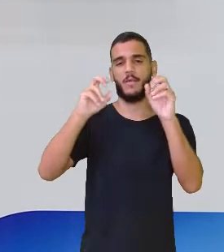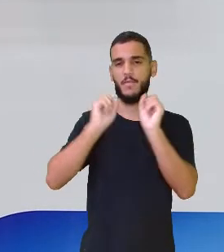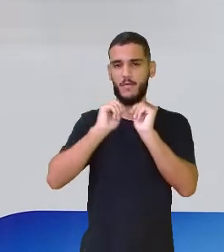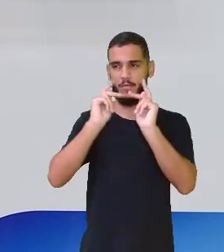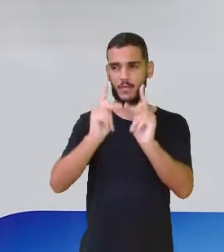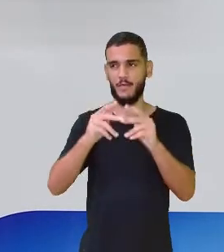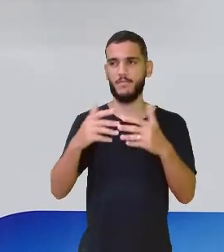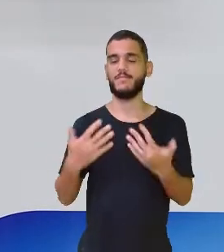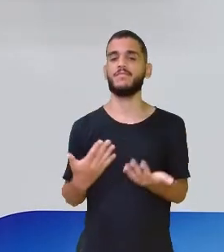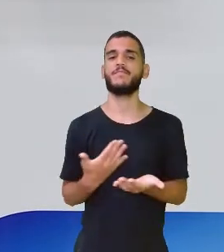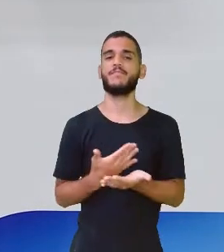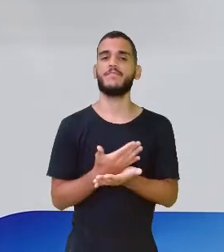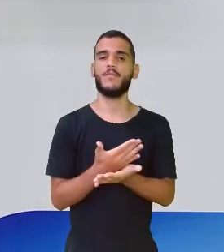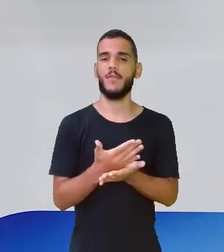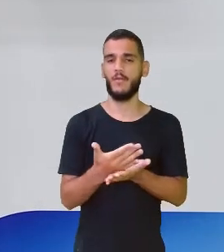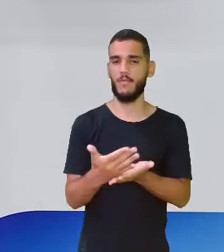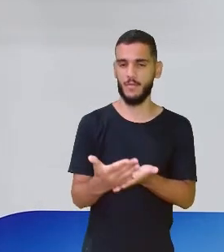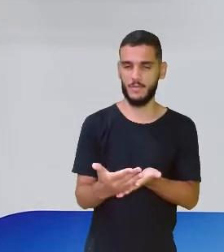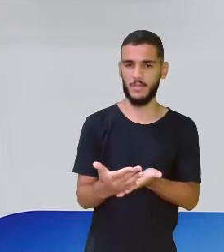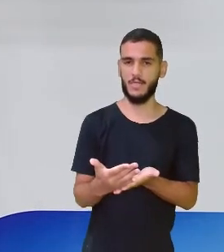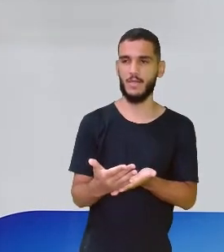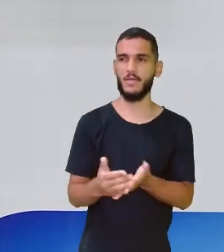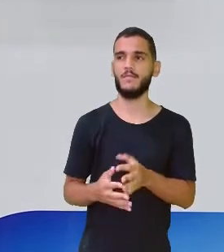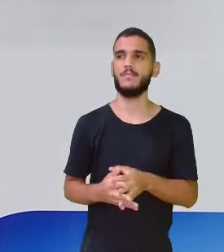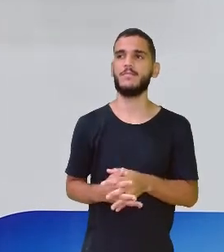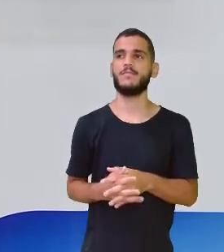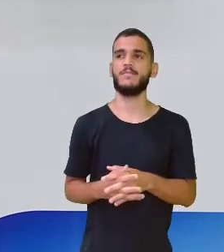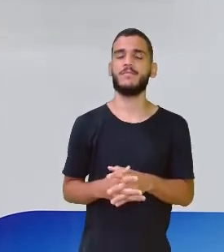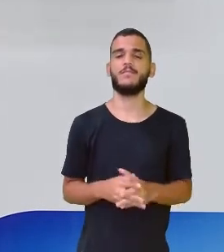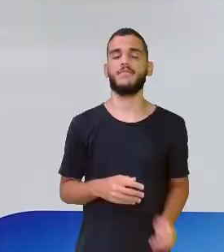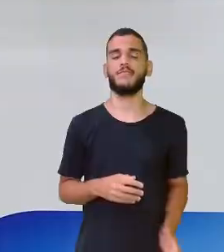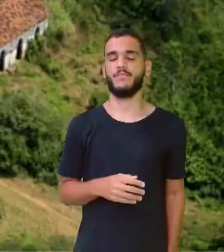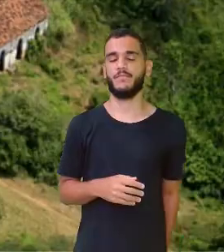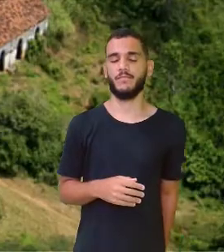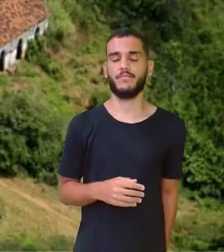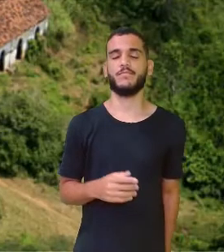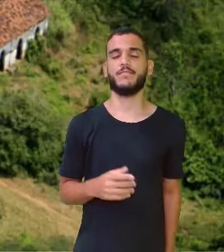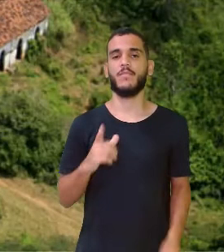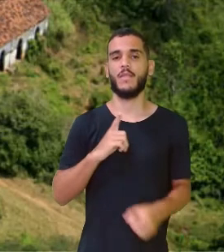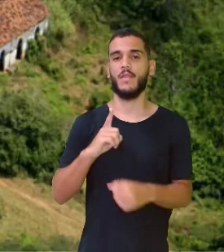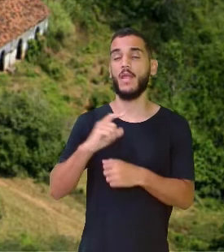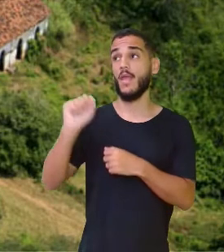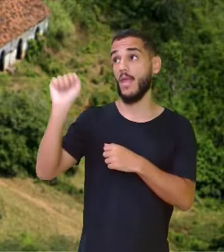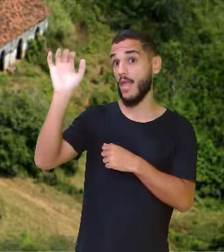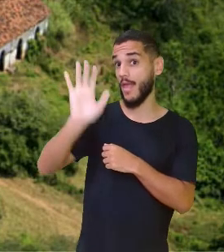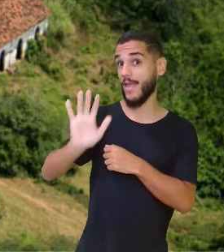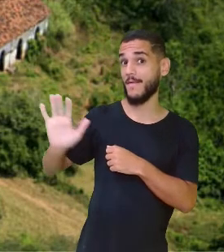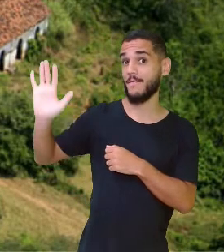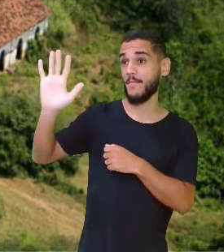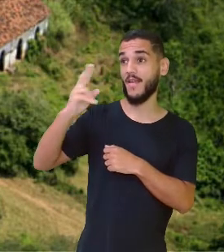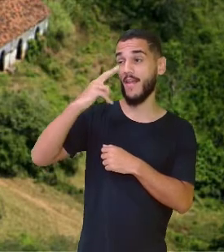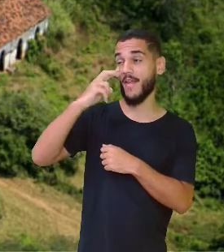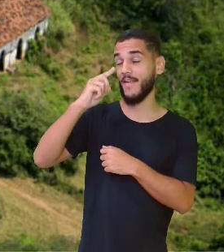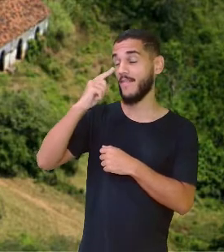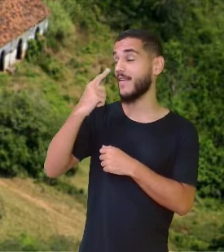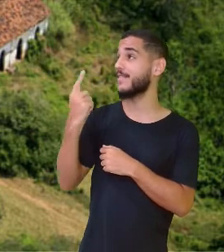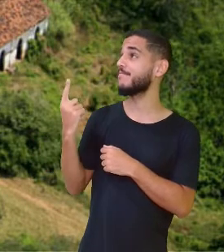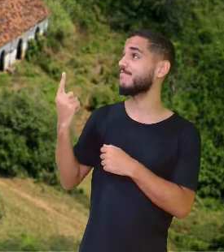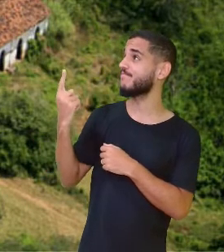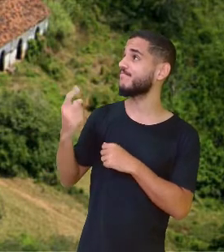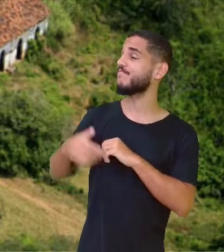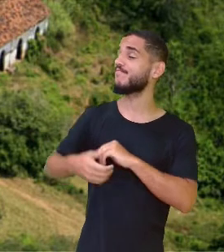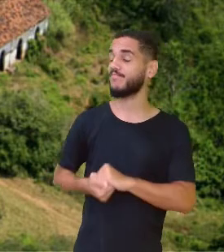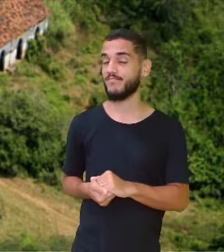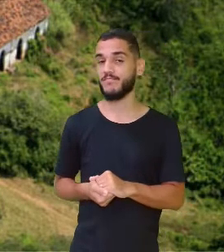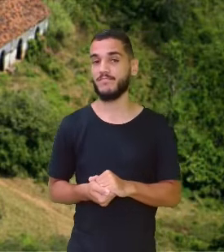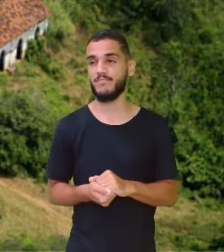Vamos começar com essa, eu passei demais aqui, com essa imagem aqui. Ó. Essa imagem é uma